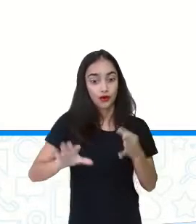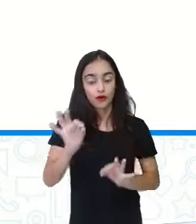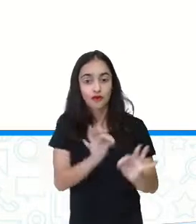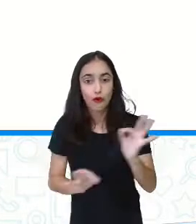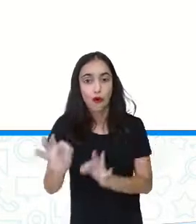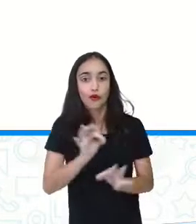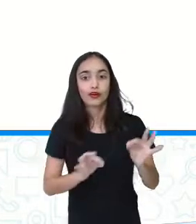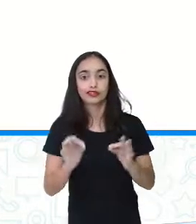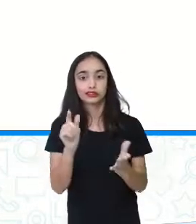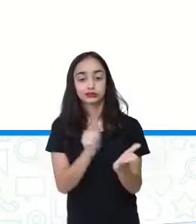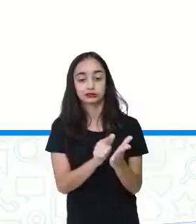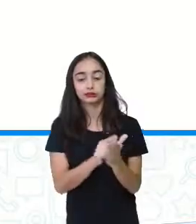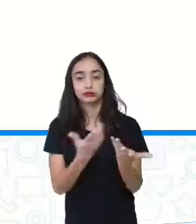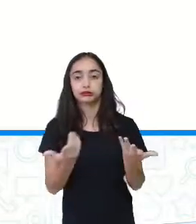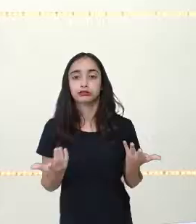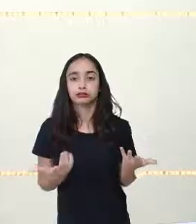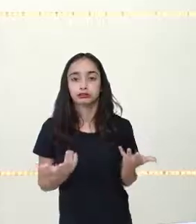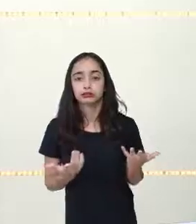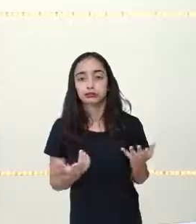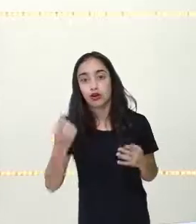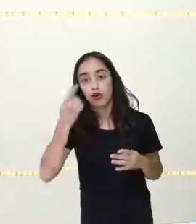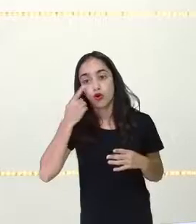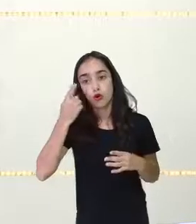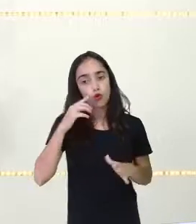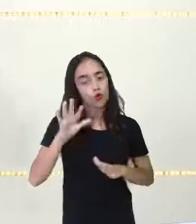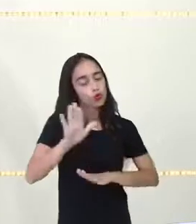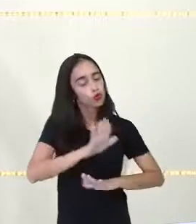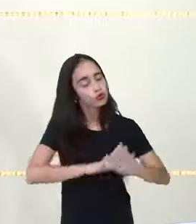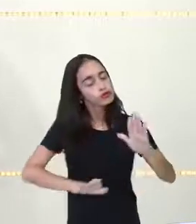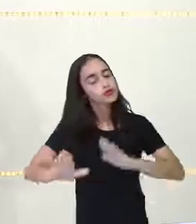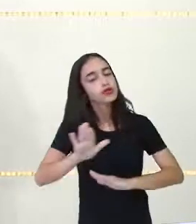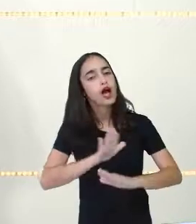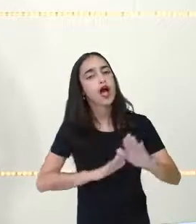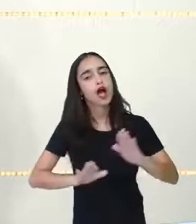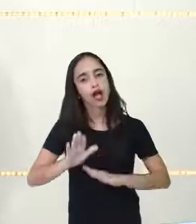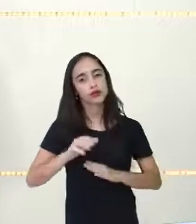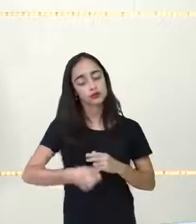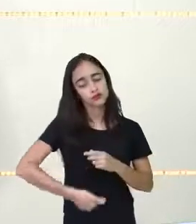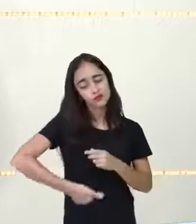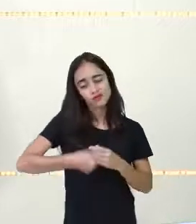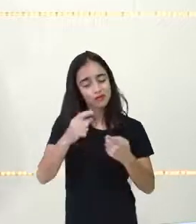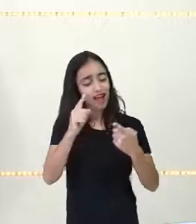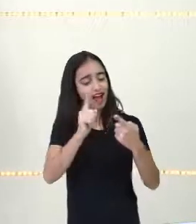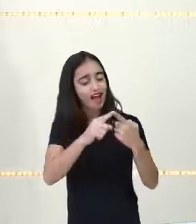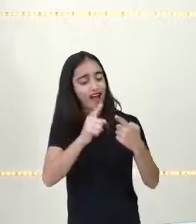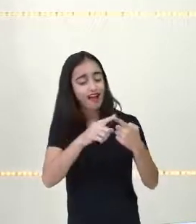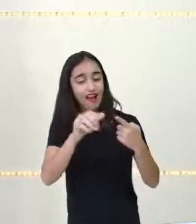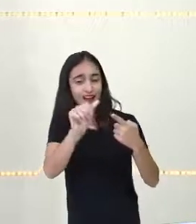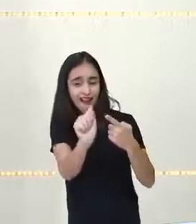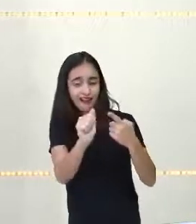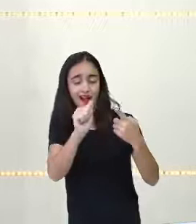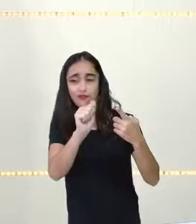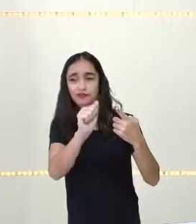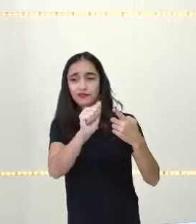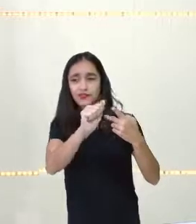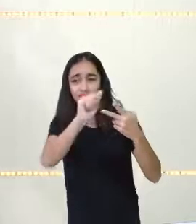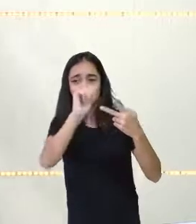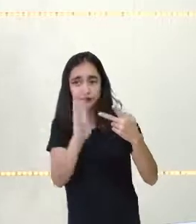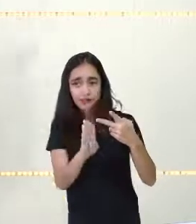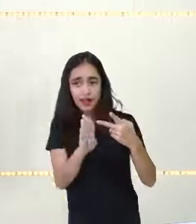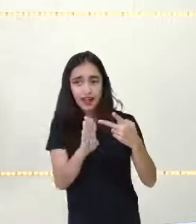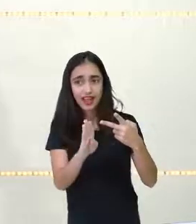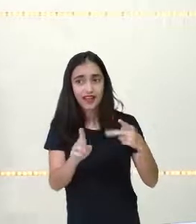tá além principalmente a letra e a letra B você pode aí se confundir Porque fala da reutilização